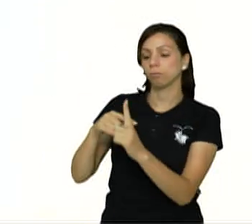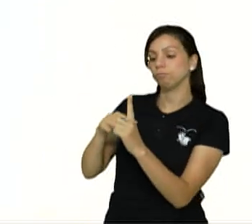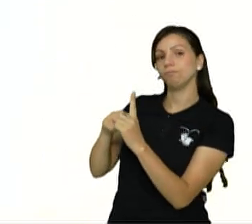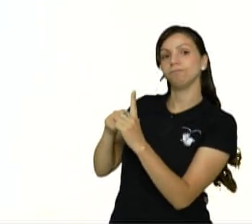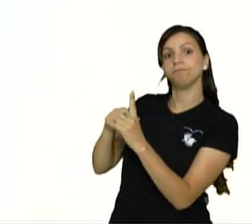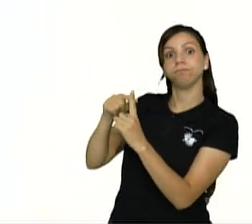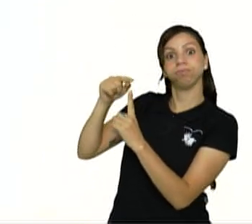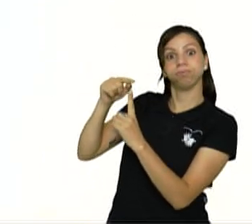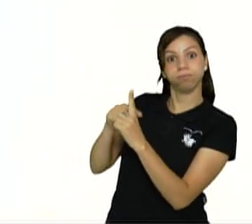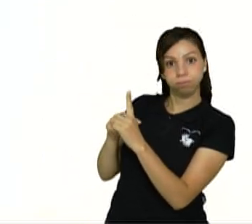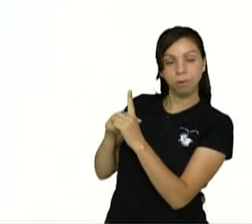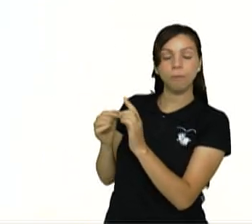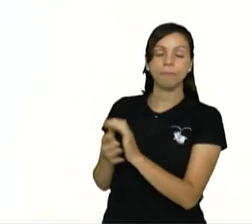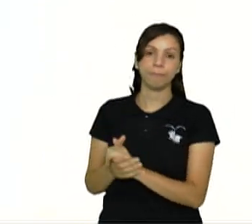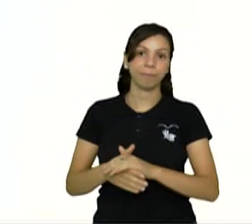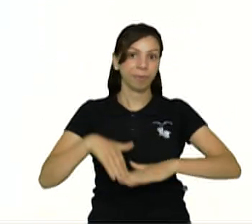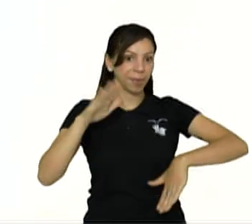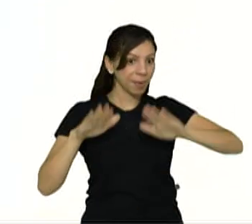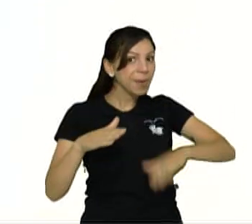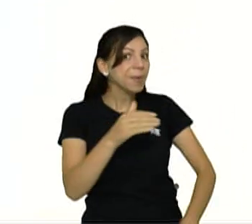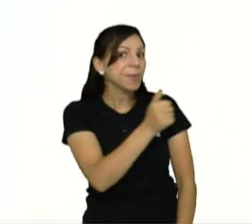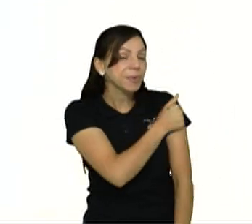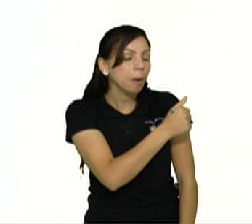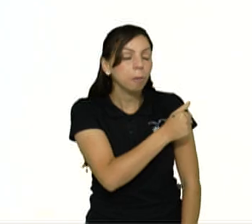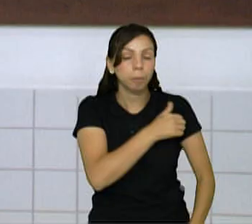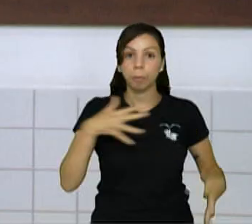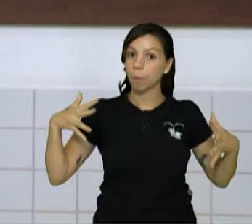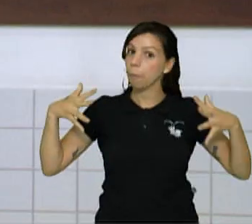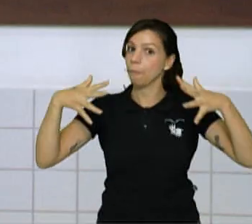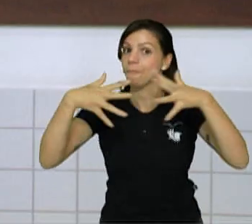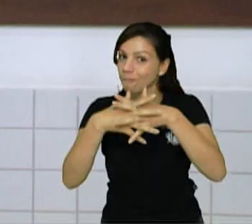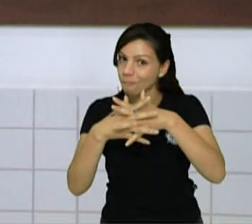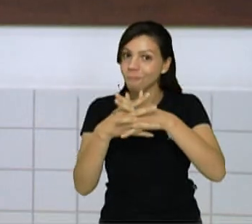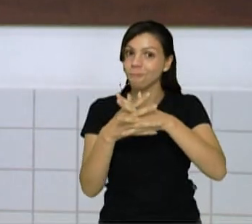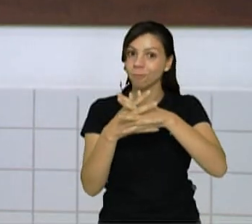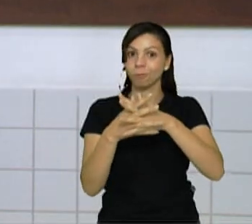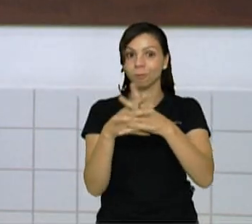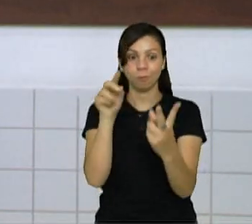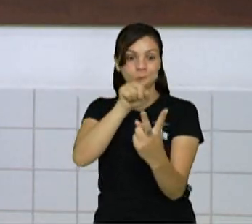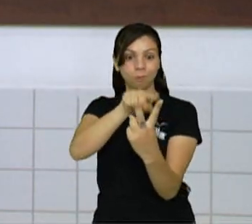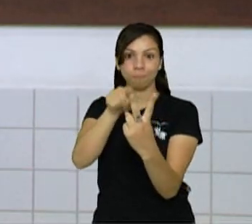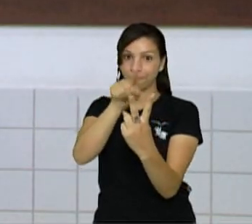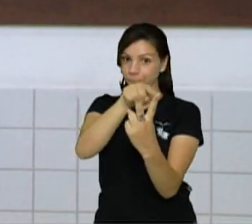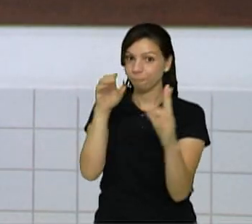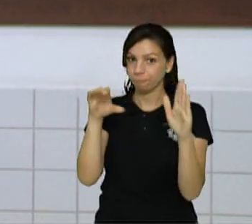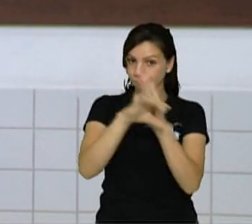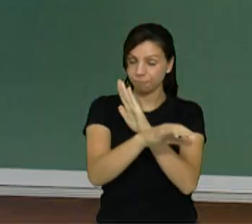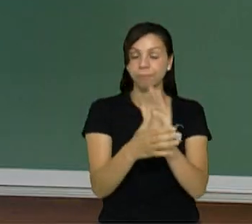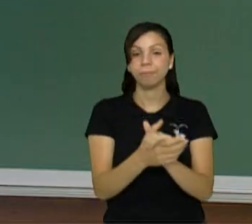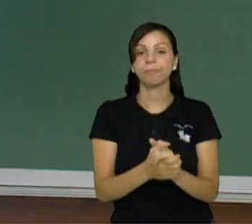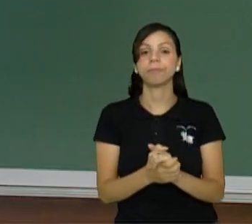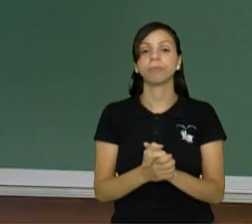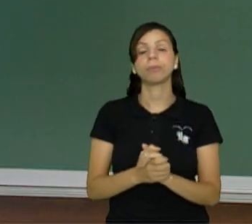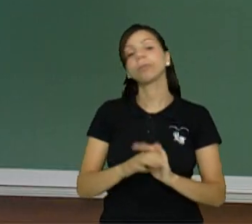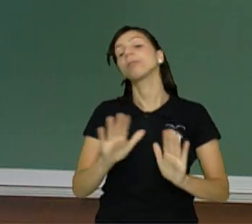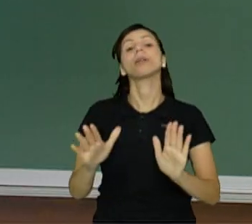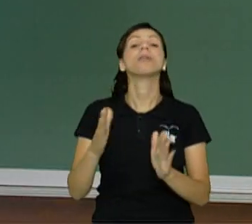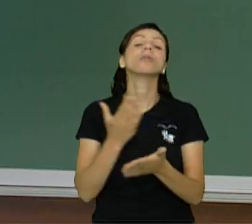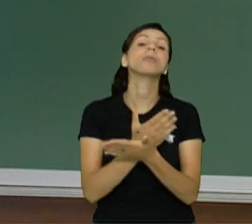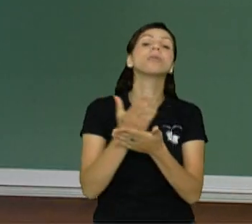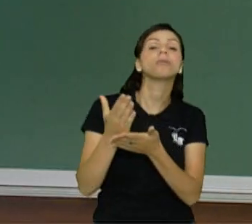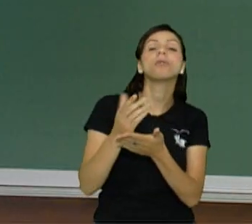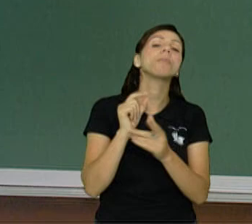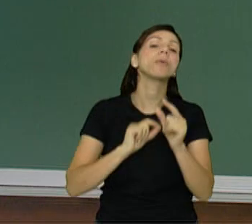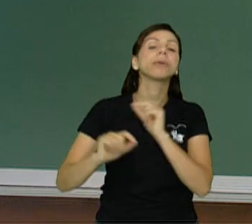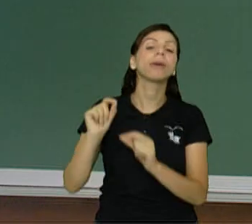temperatura. Geralmente os alunos fazem a maior confusão com relação a esses dois conceitos. Pessoal, vamos lá então? Vamos falar um pouquinho